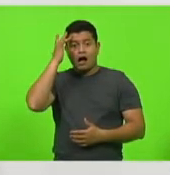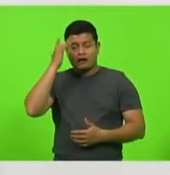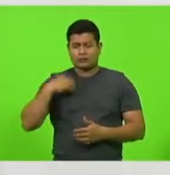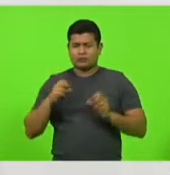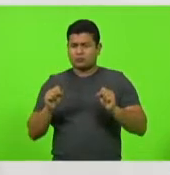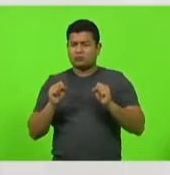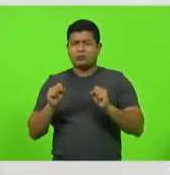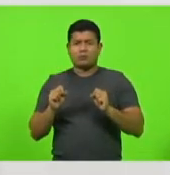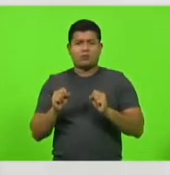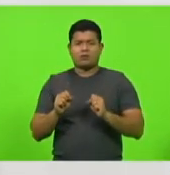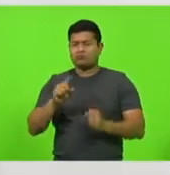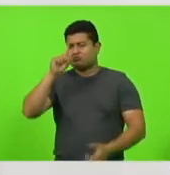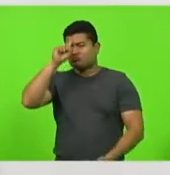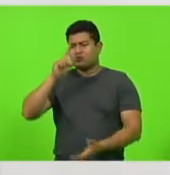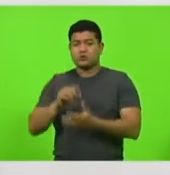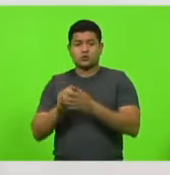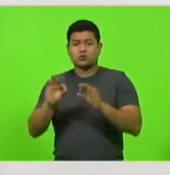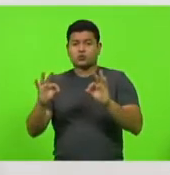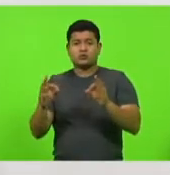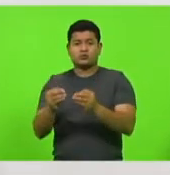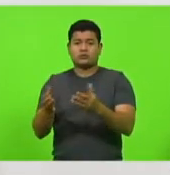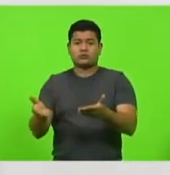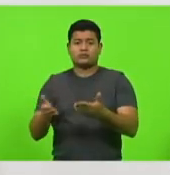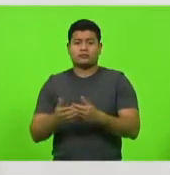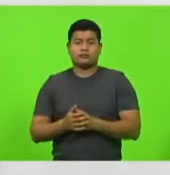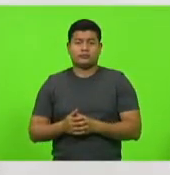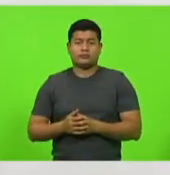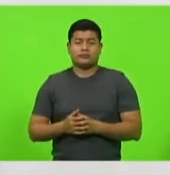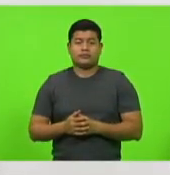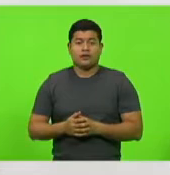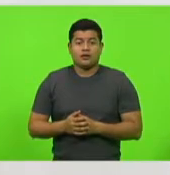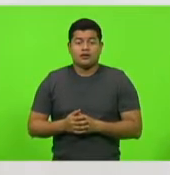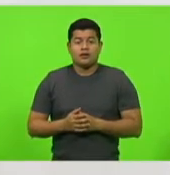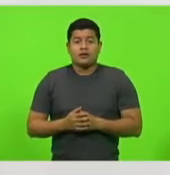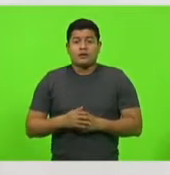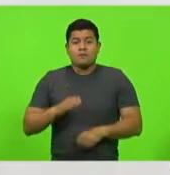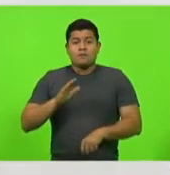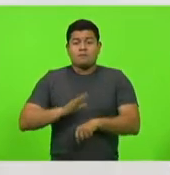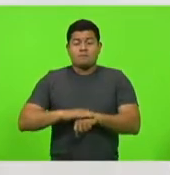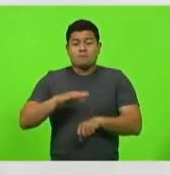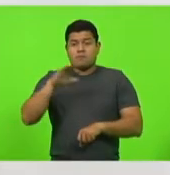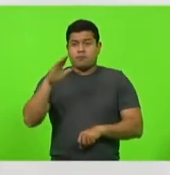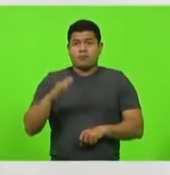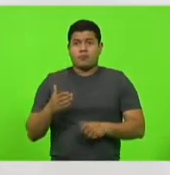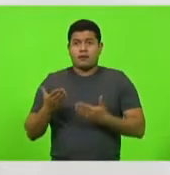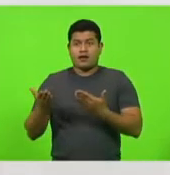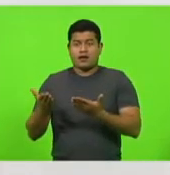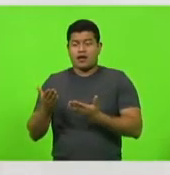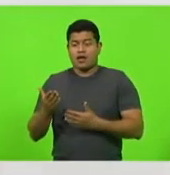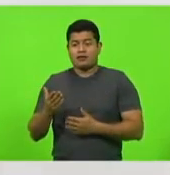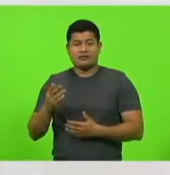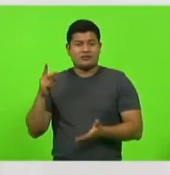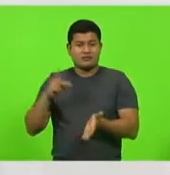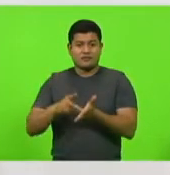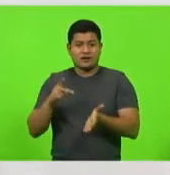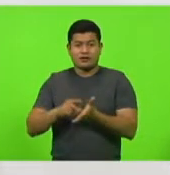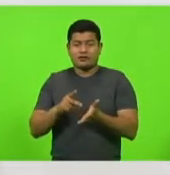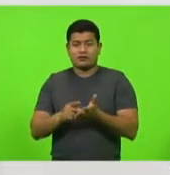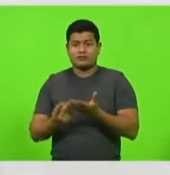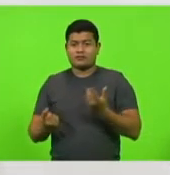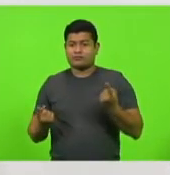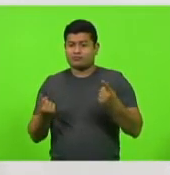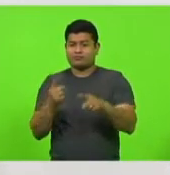decisão, talvez mais do que qualquer outra, o homem realmente chutou o balde.